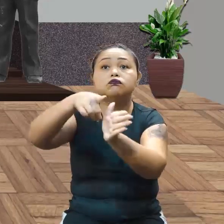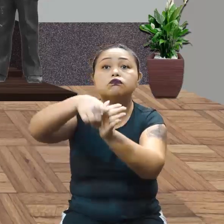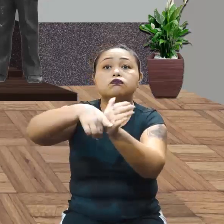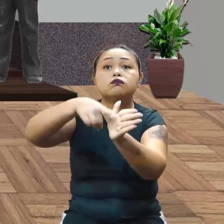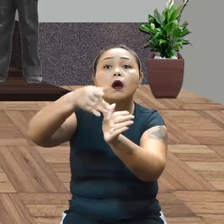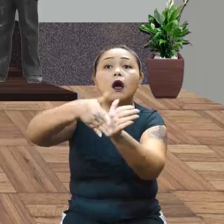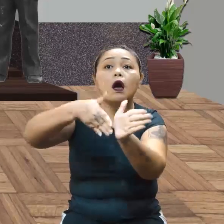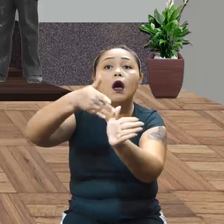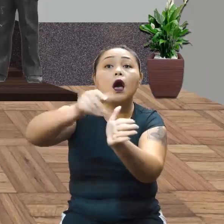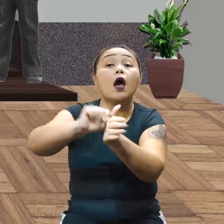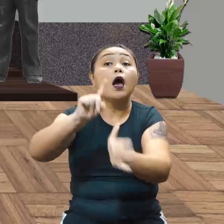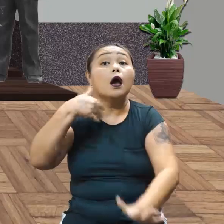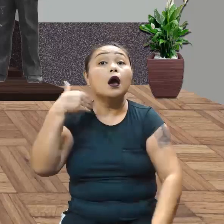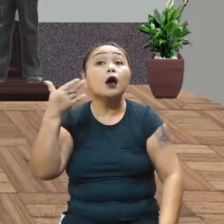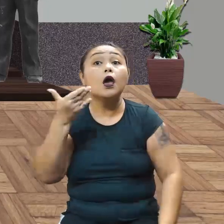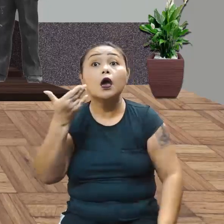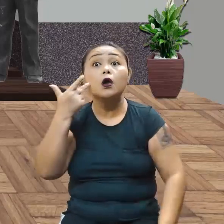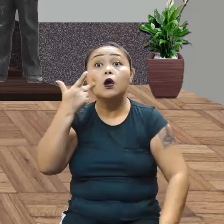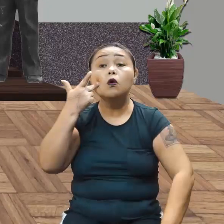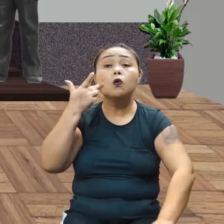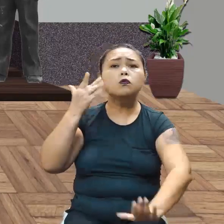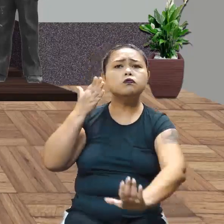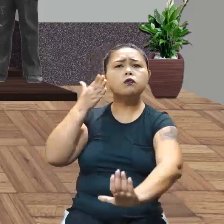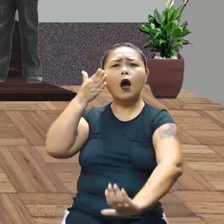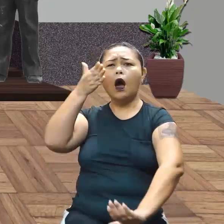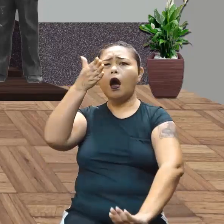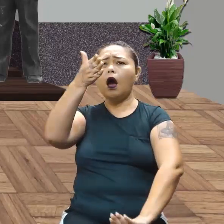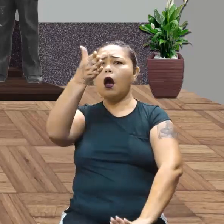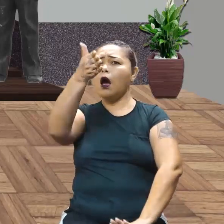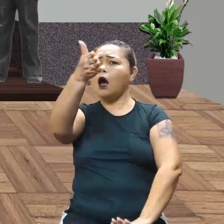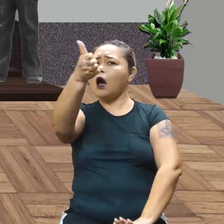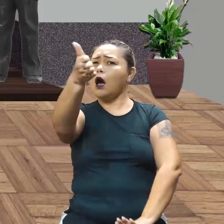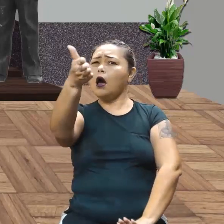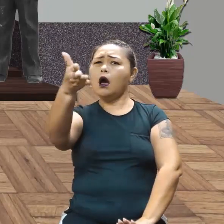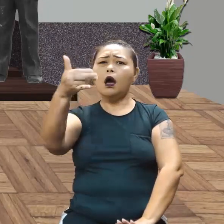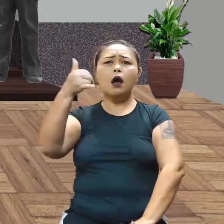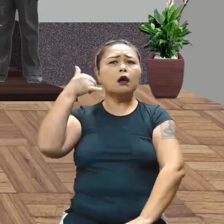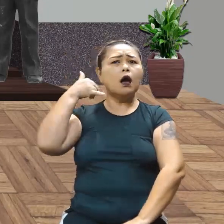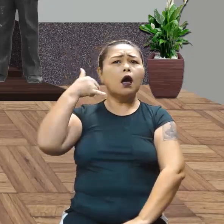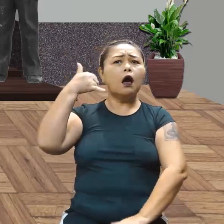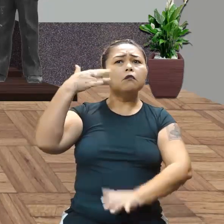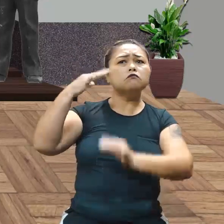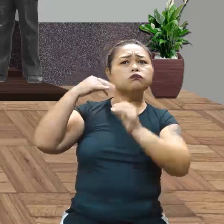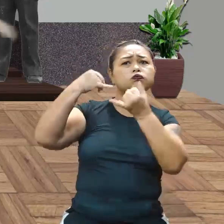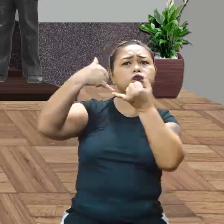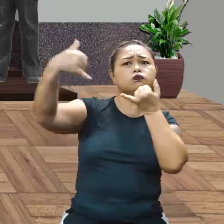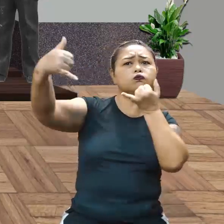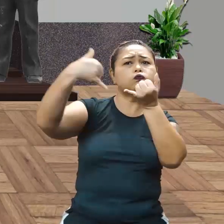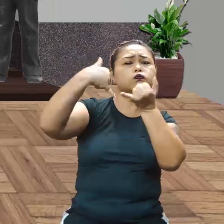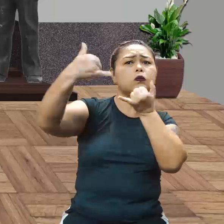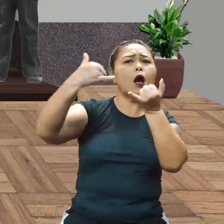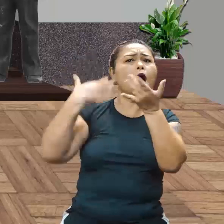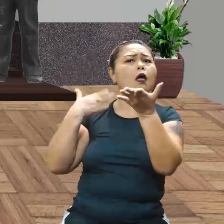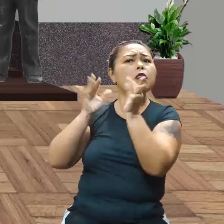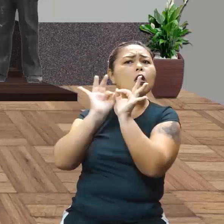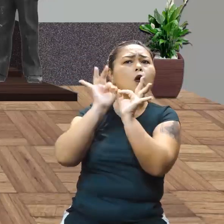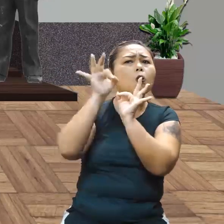E eu quero fazer a comunicação, que a comunicação das linhas telegráficas chegue até o extremo